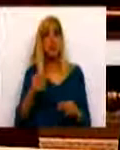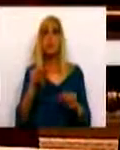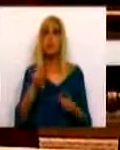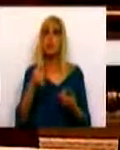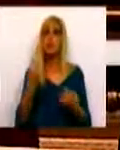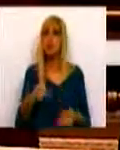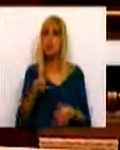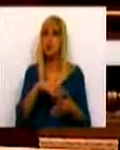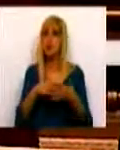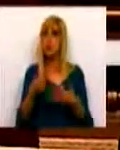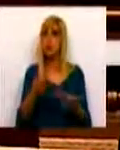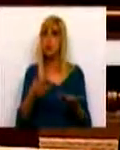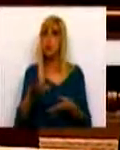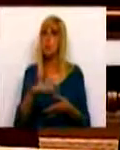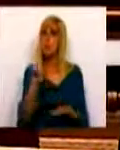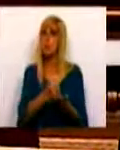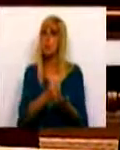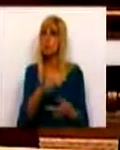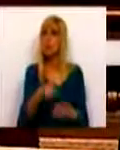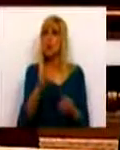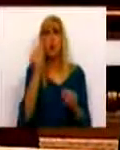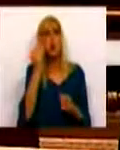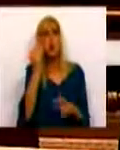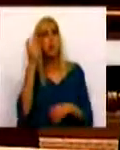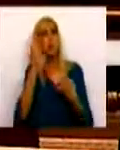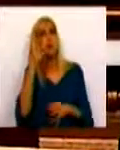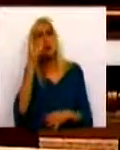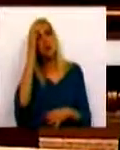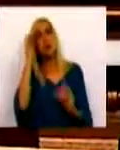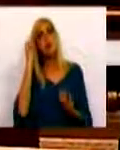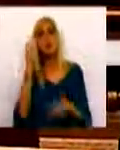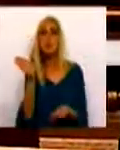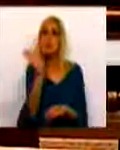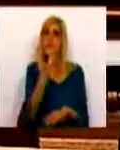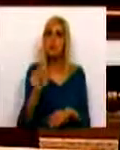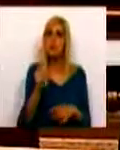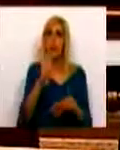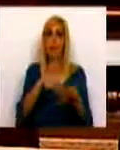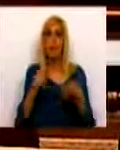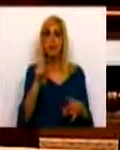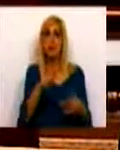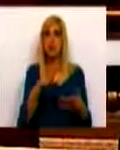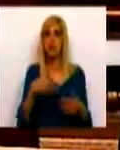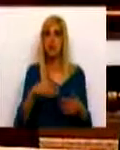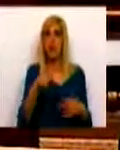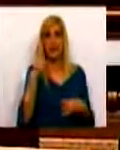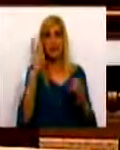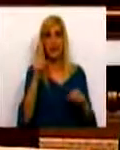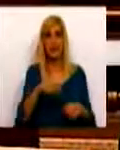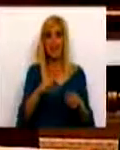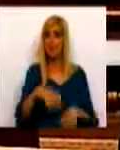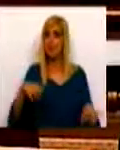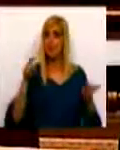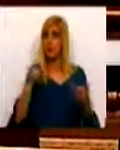plano para a área registral. Como é que nós pensamos concretizar estes planos? Eu vou apresentar aqui ao Parlamento uma lei